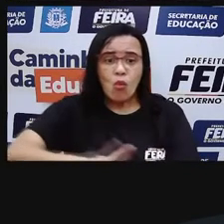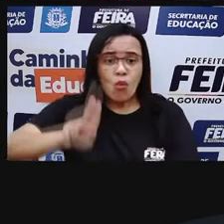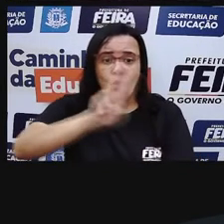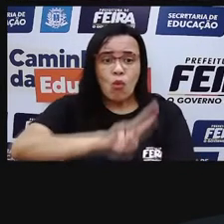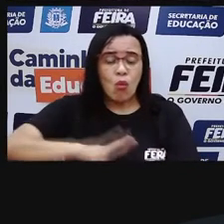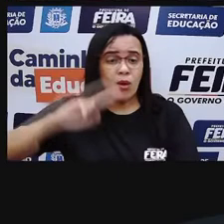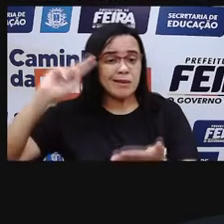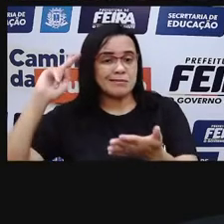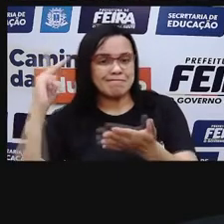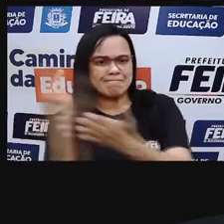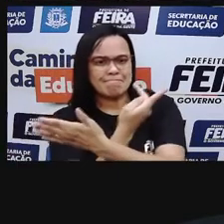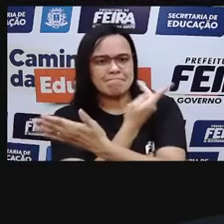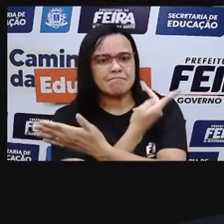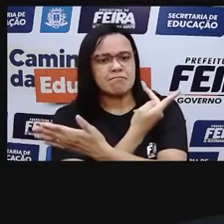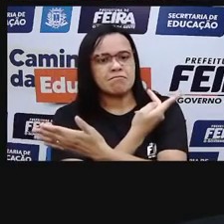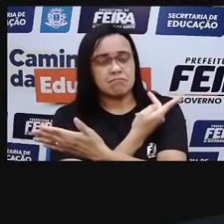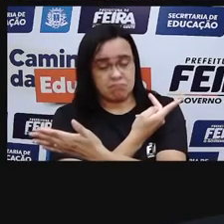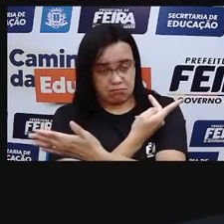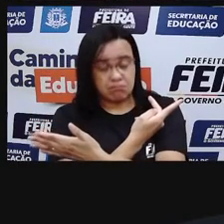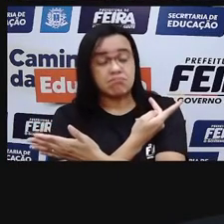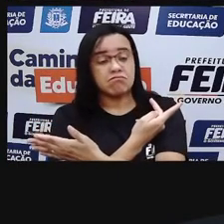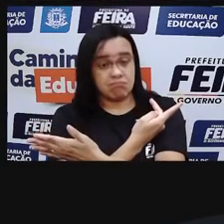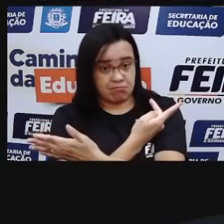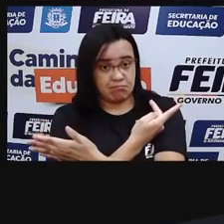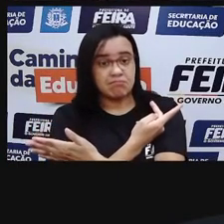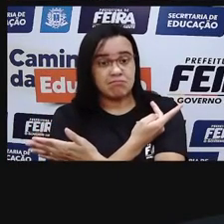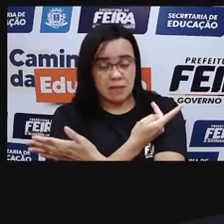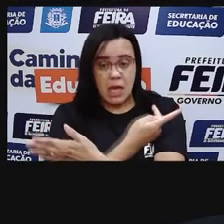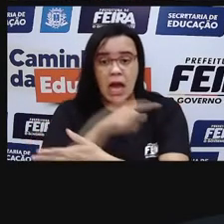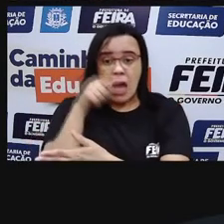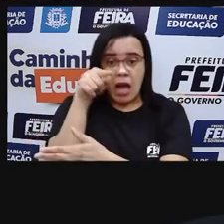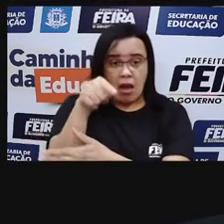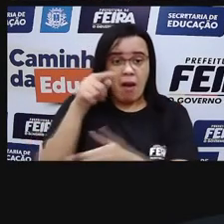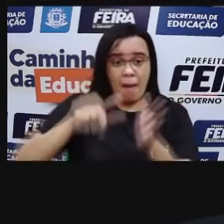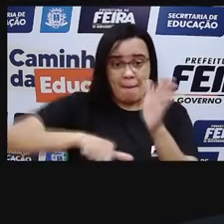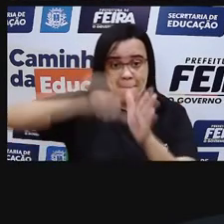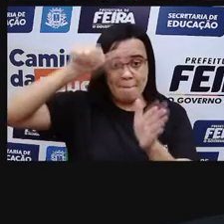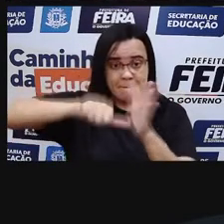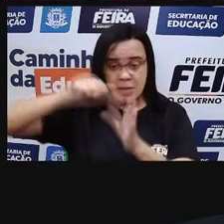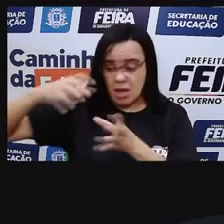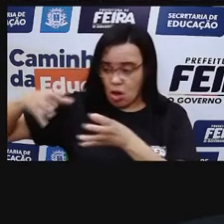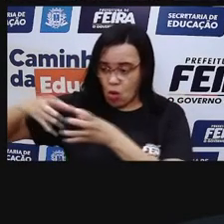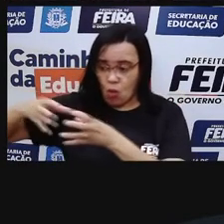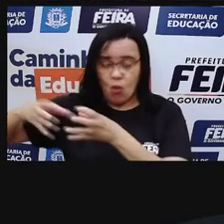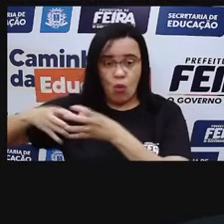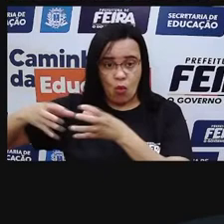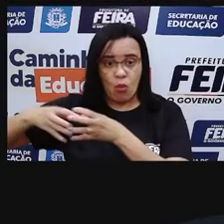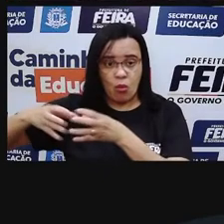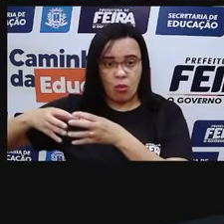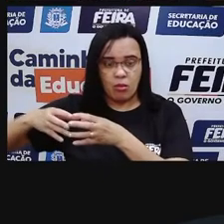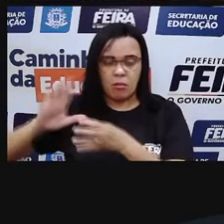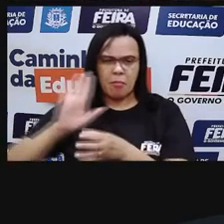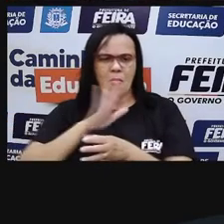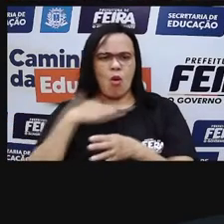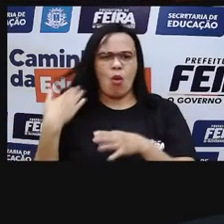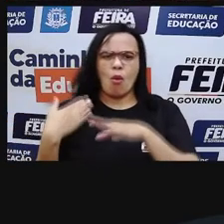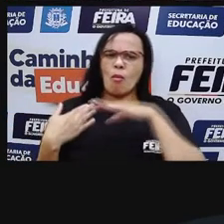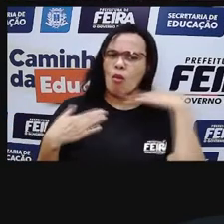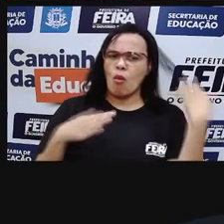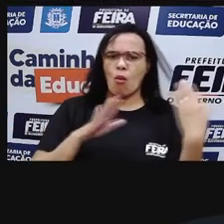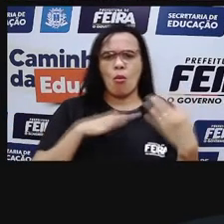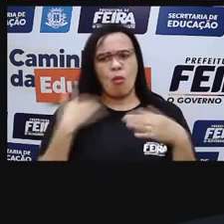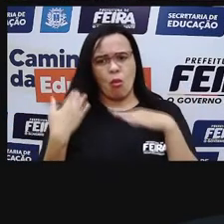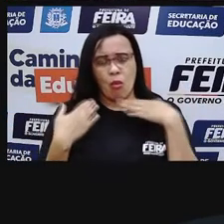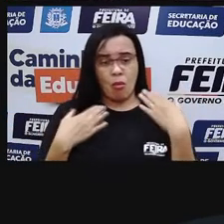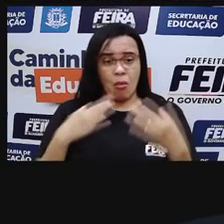menos resistentes, mais sensíveis, morriam. Então, o que que acontece hoje em dia? Qual é o problema de hoje em dia, Pro? O problema é